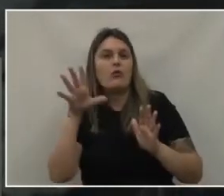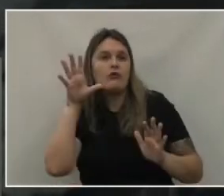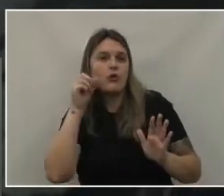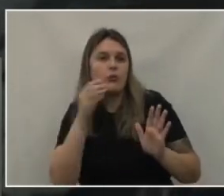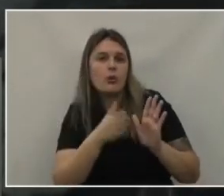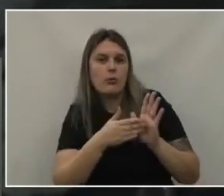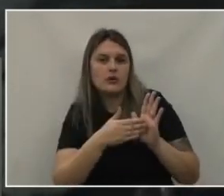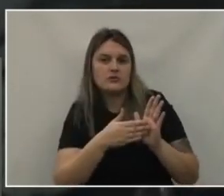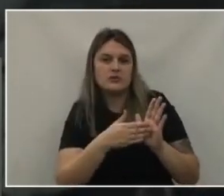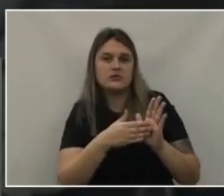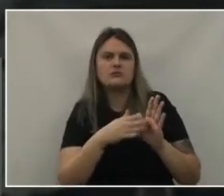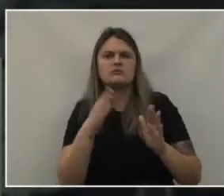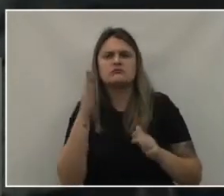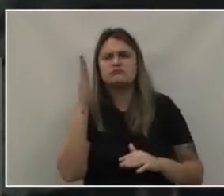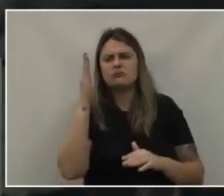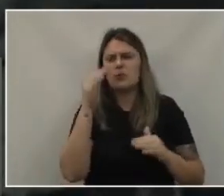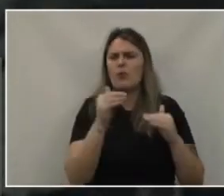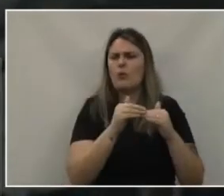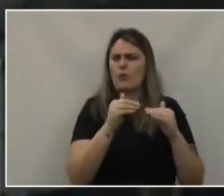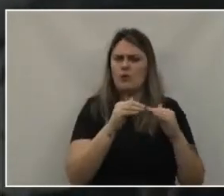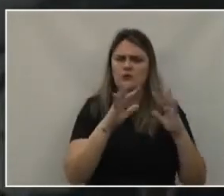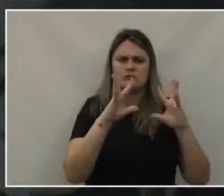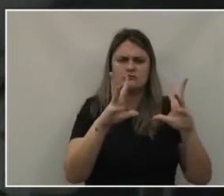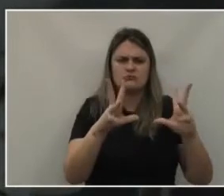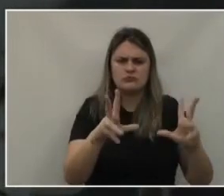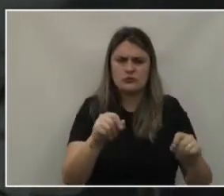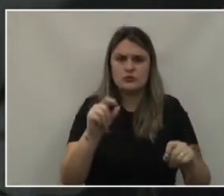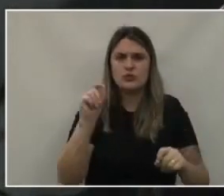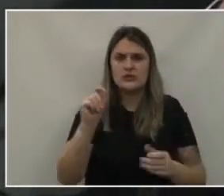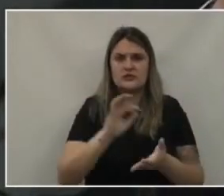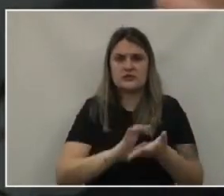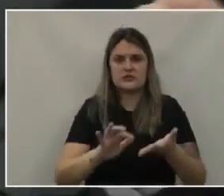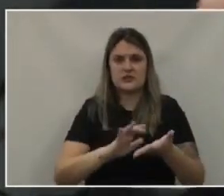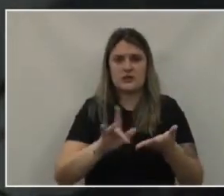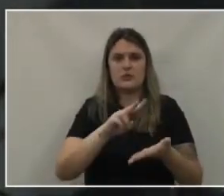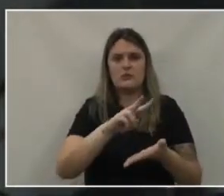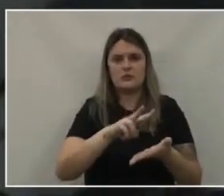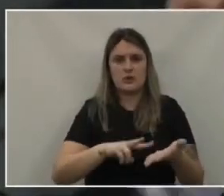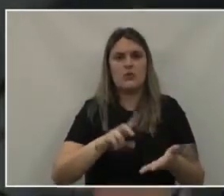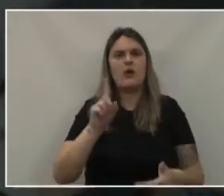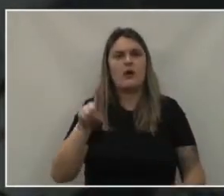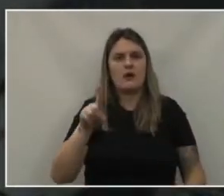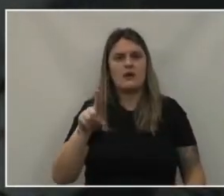venha concordar que tudo isso que foi lido pelo nosso secretário é de